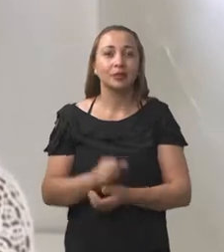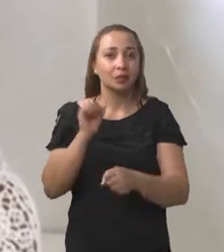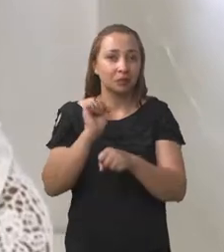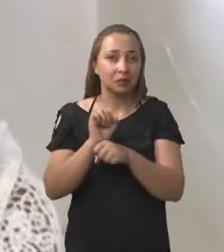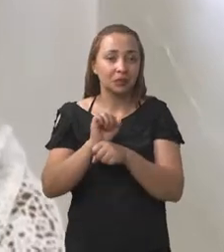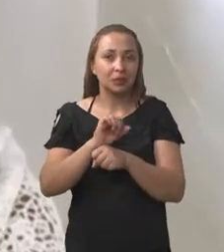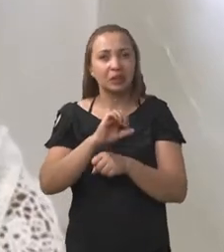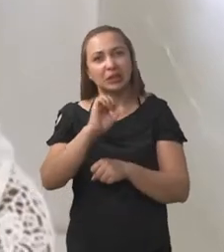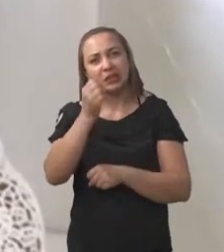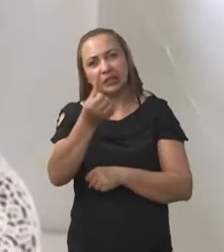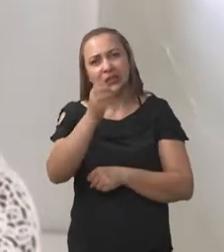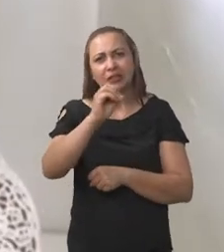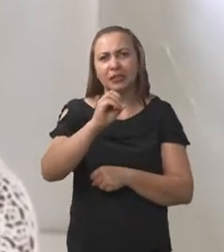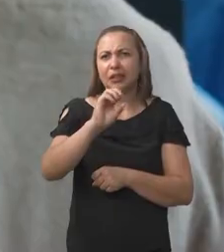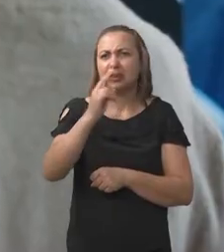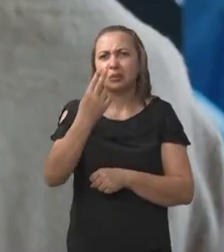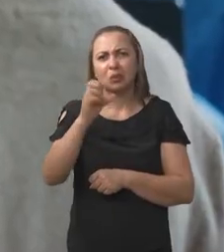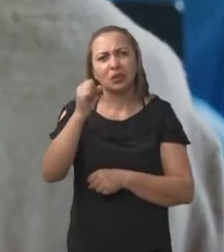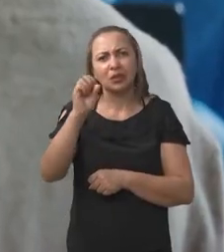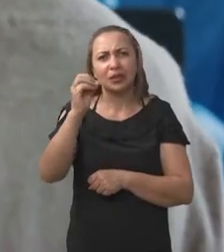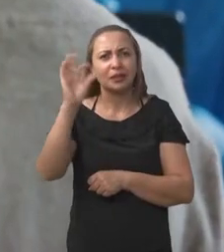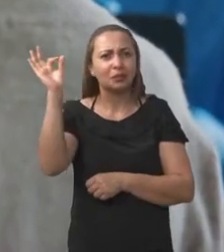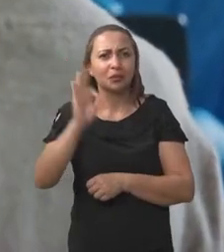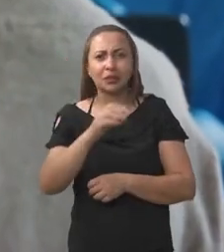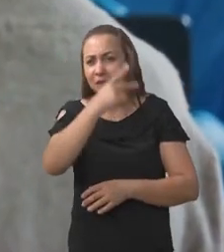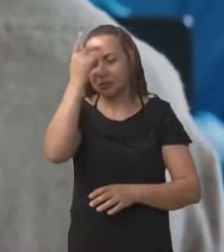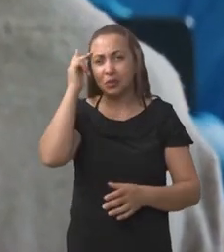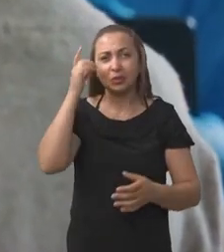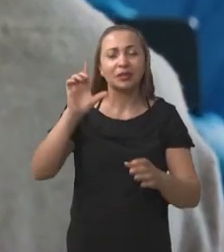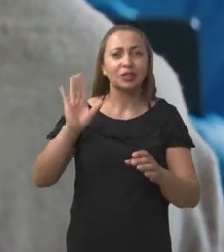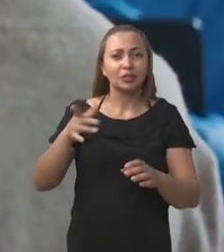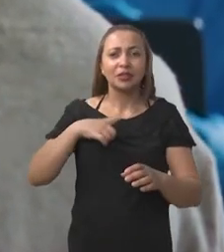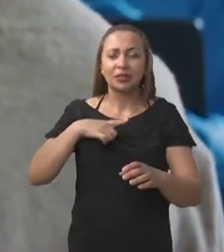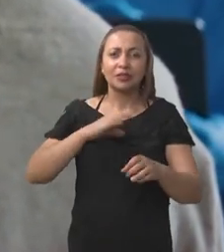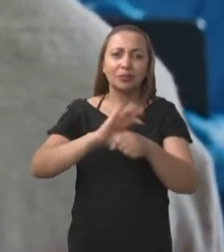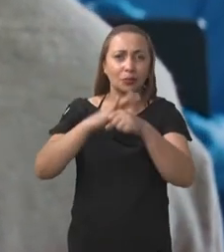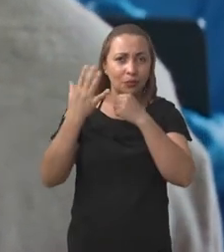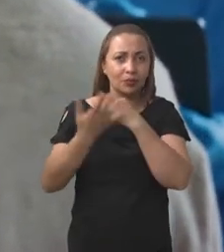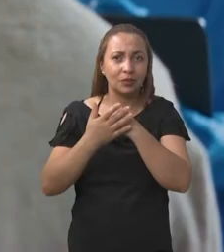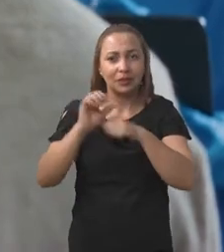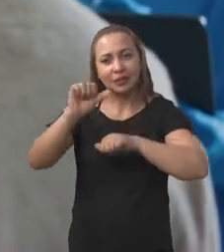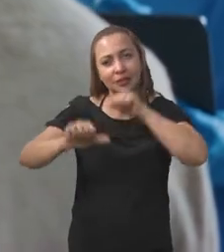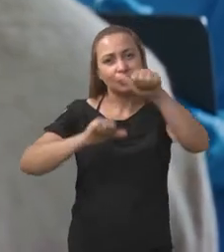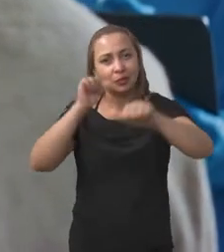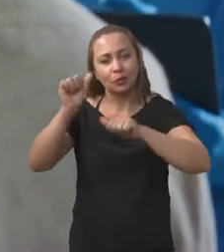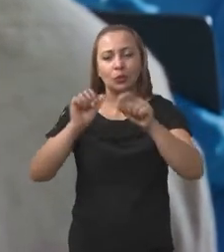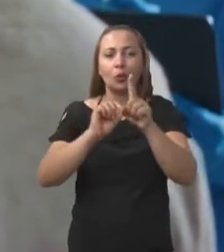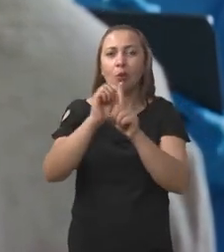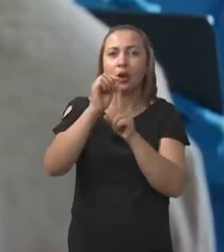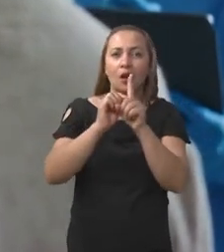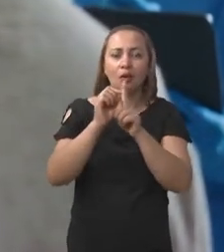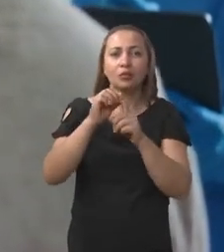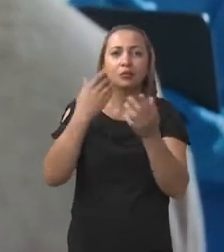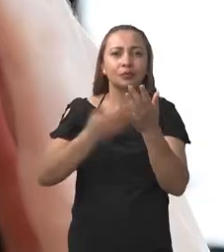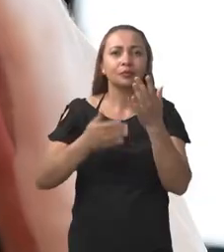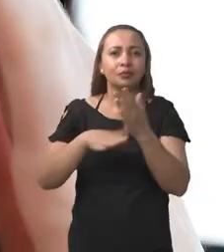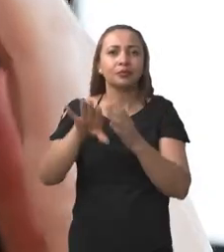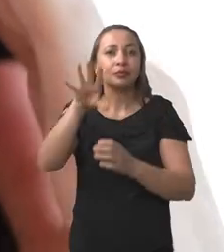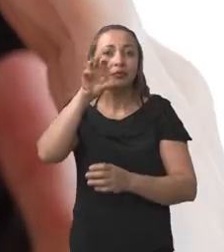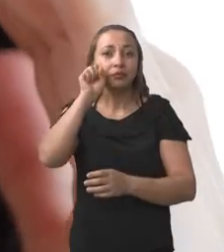Estima-se que de 60% a 80% dos pacientes com Covid em algum momento desenvolvam algum grau de perda de